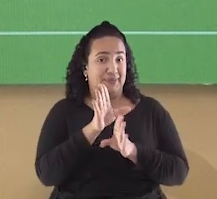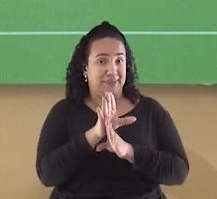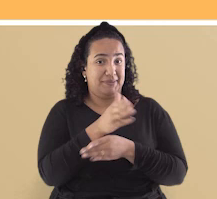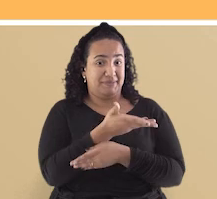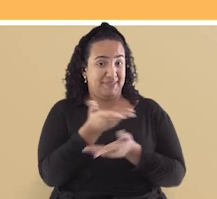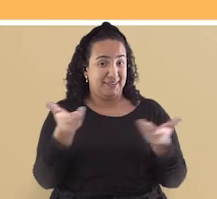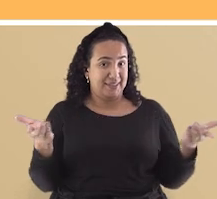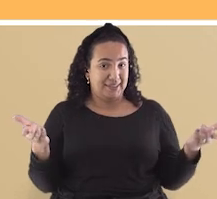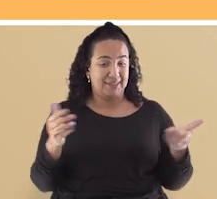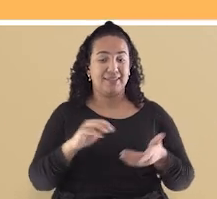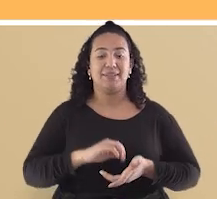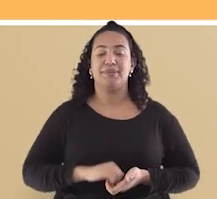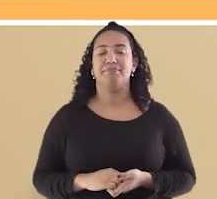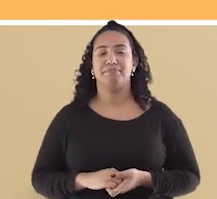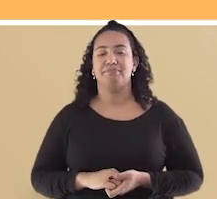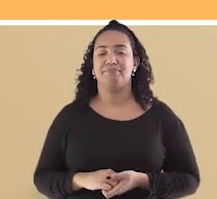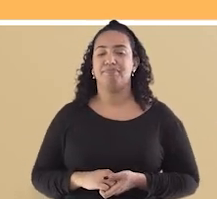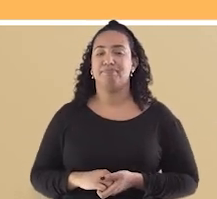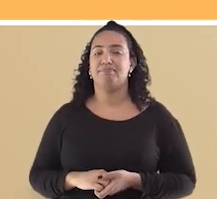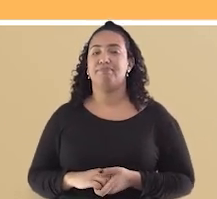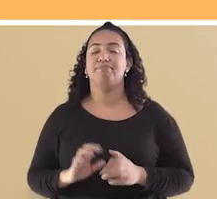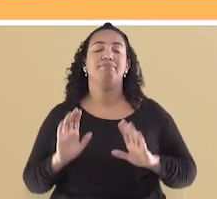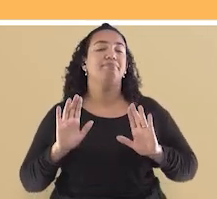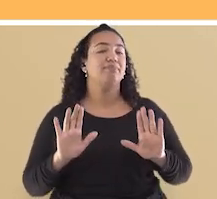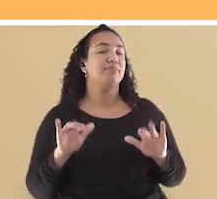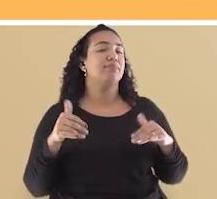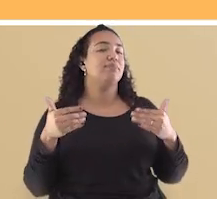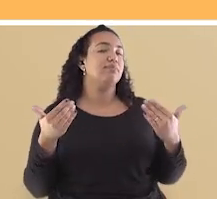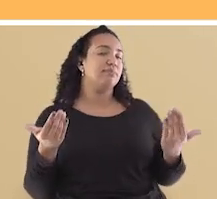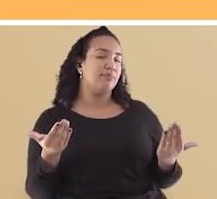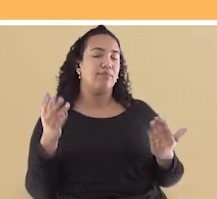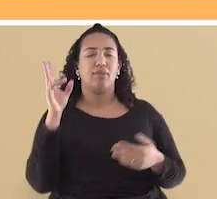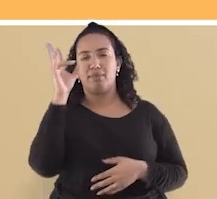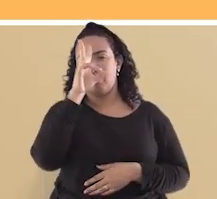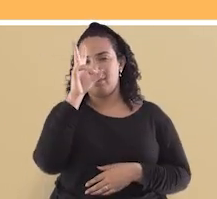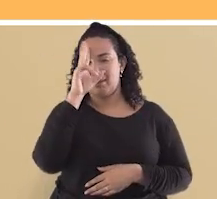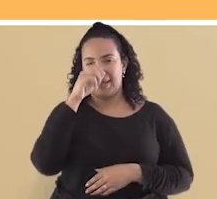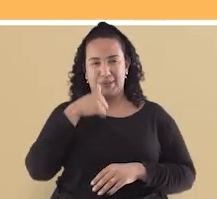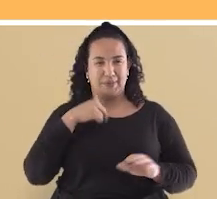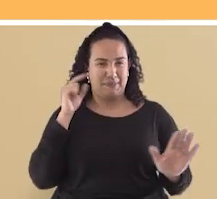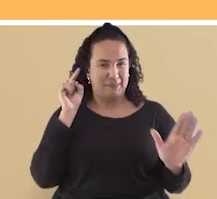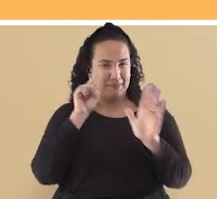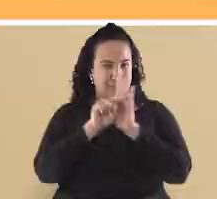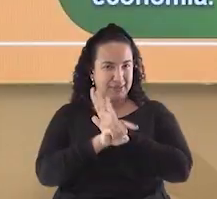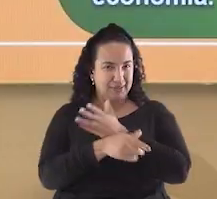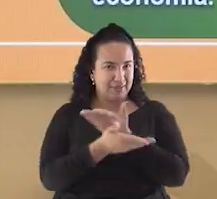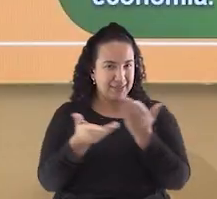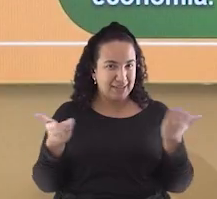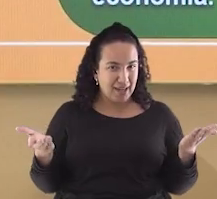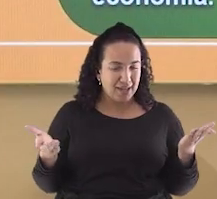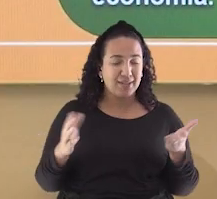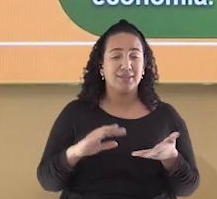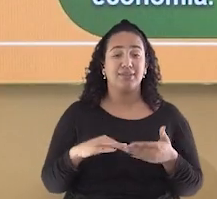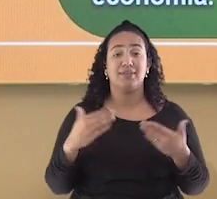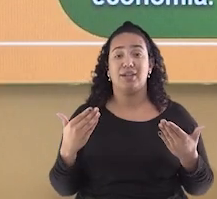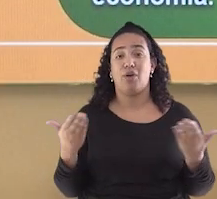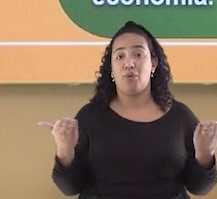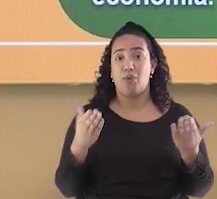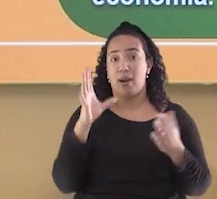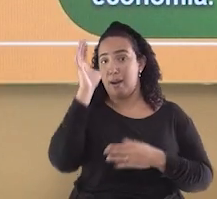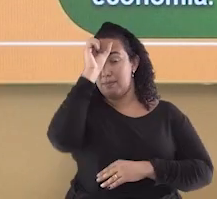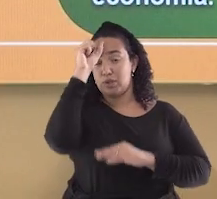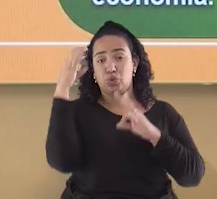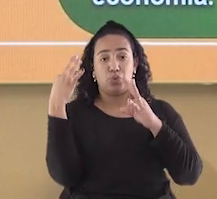volta aqui na tela. Como as estações do ano influenciam o comportamento humano na sociedade? Gente, as estações do ano